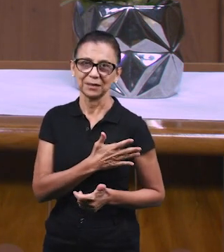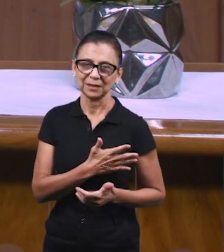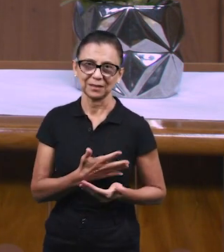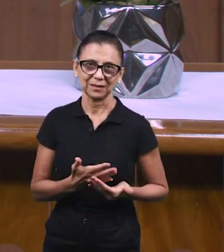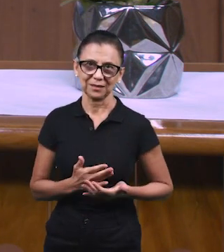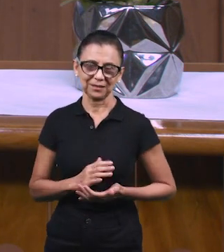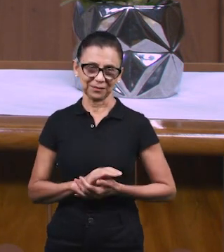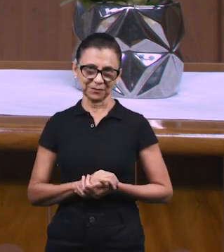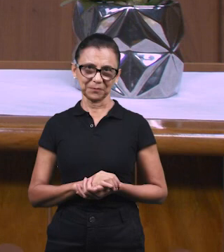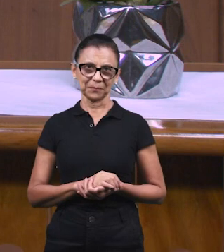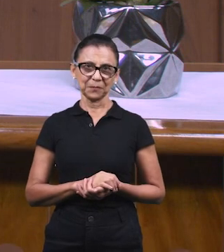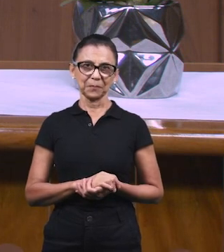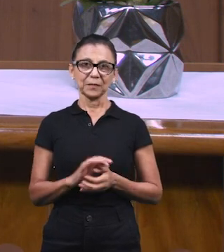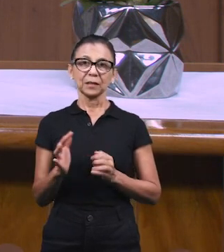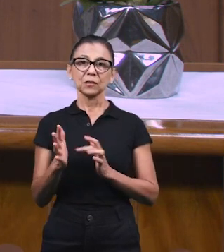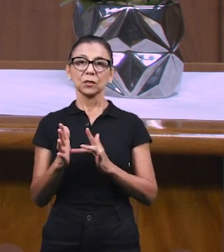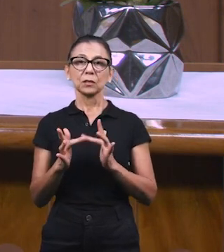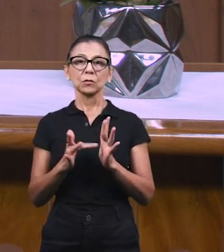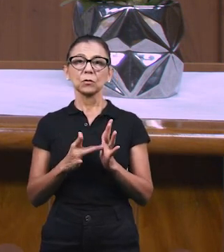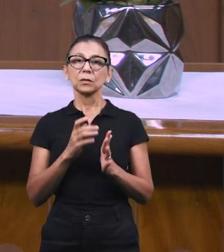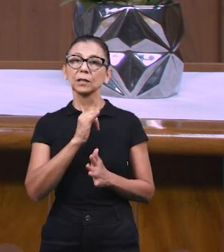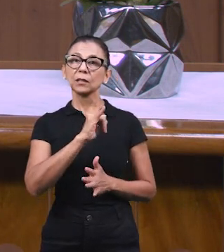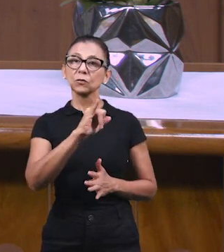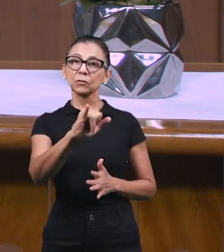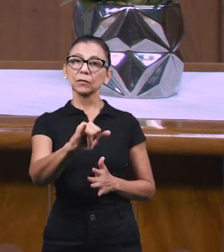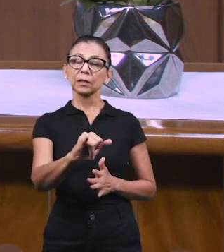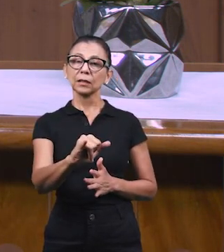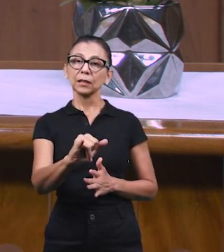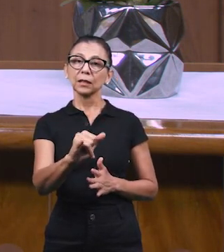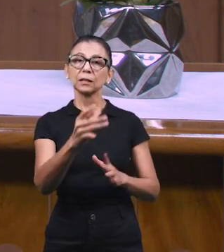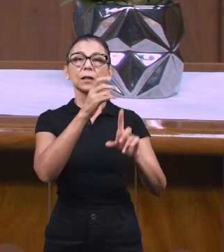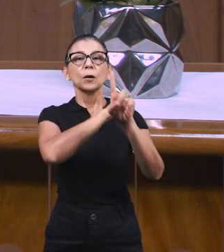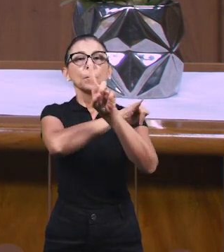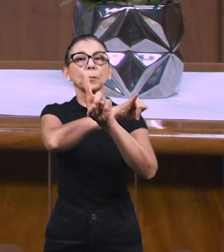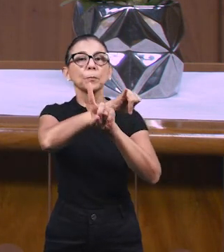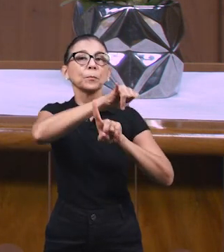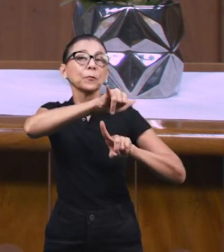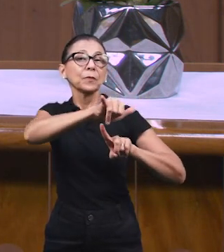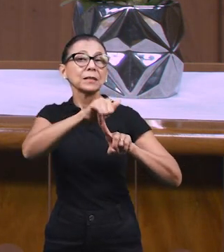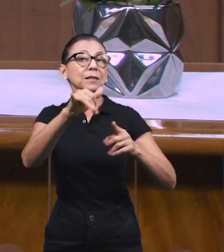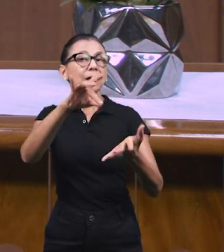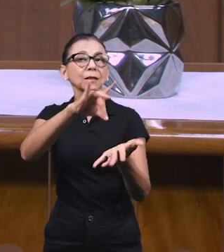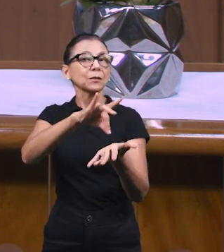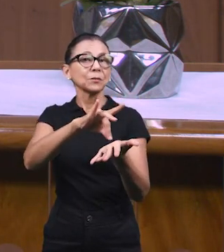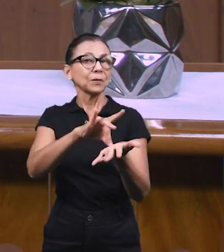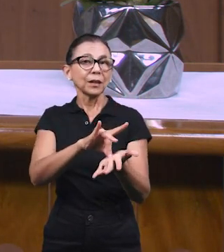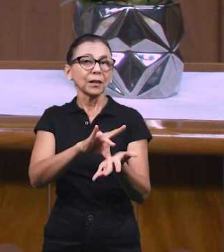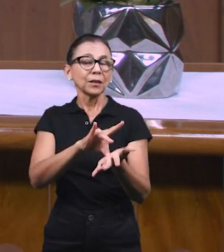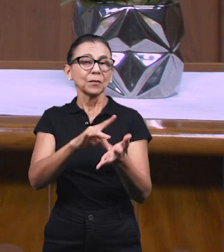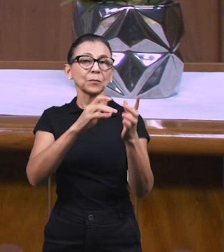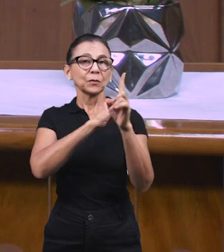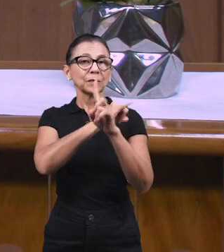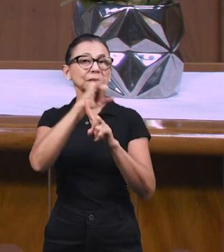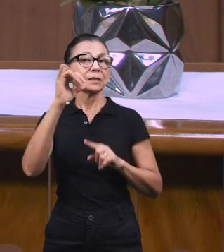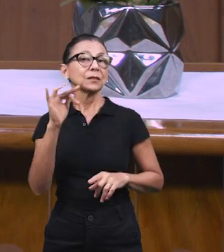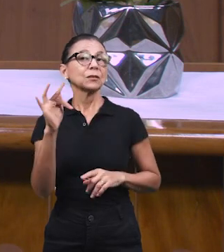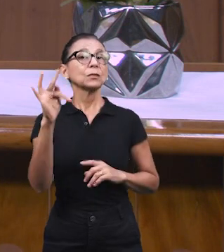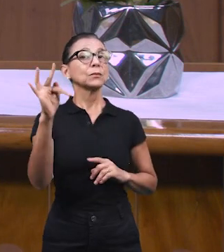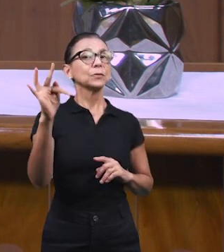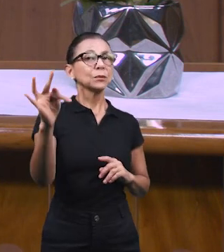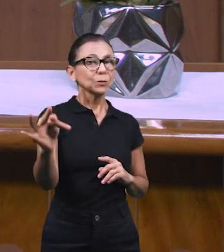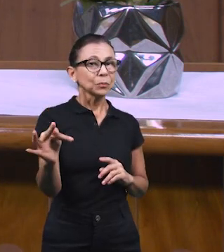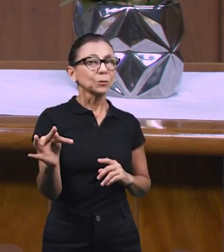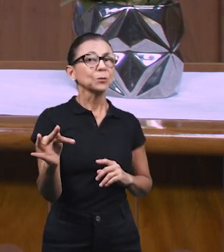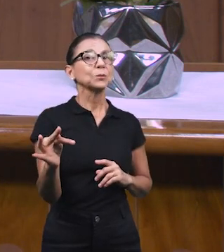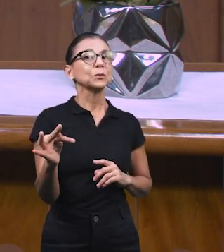profecia de hoje. A profecia de amanhã. Ele vai nos abrir as Escrituras para nos fazer